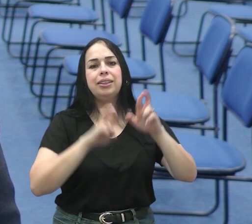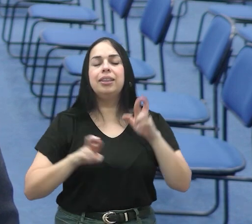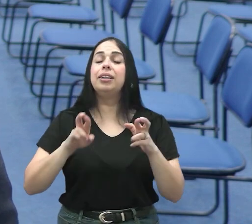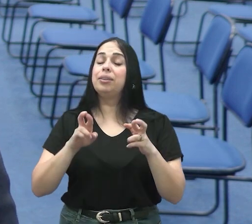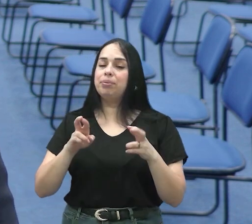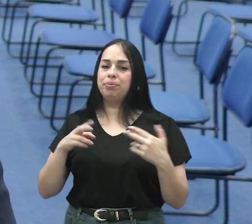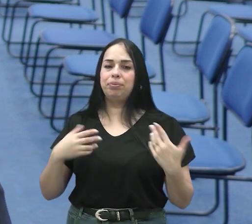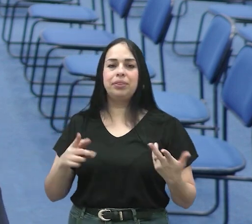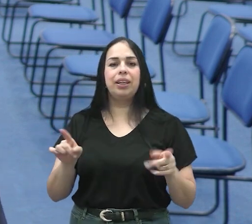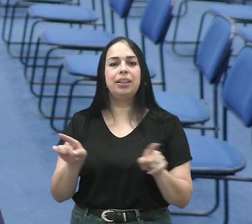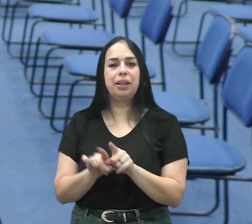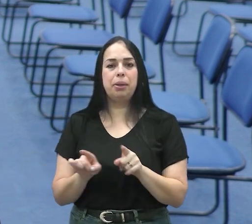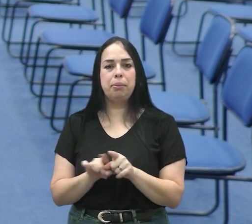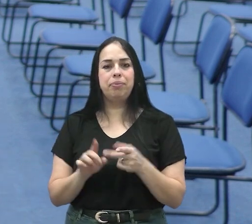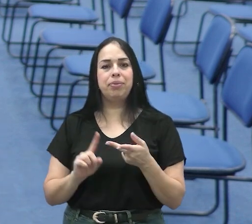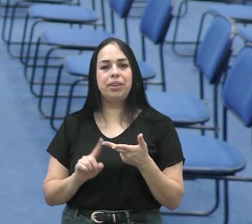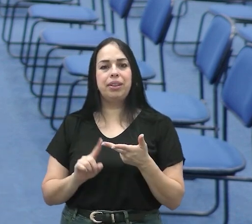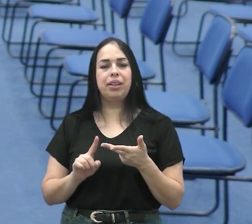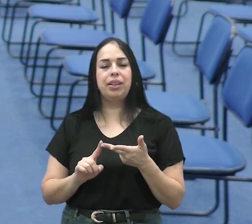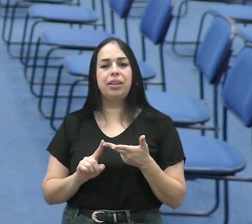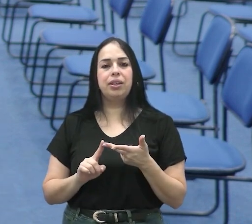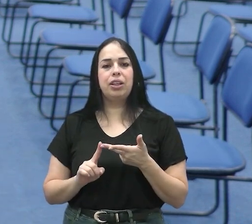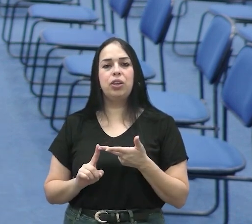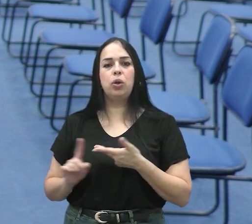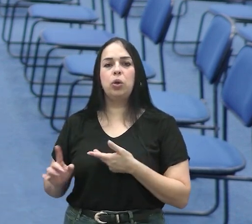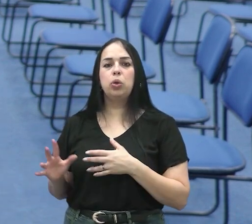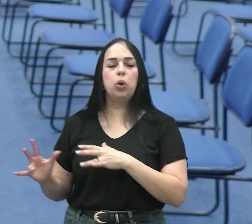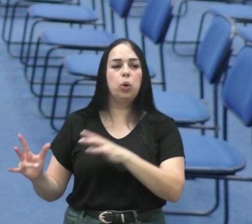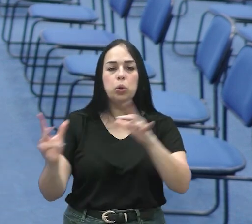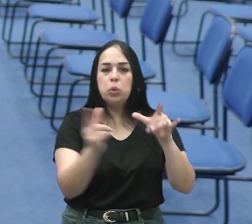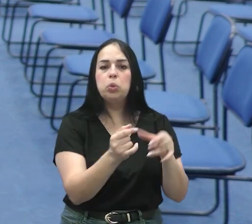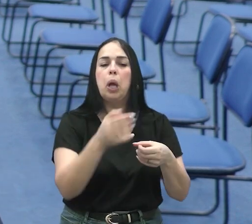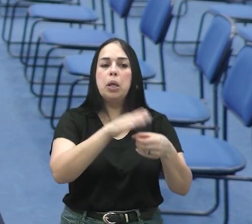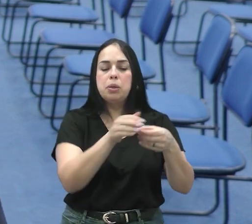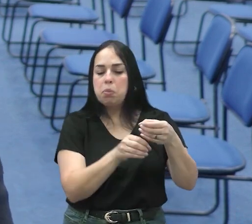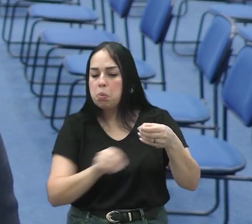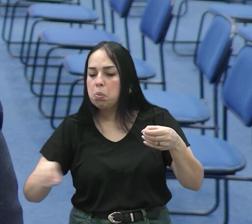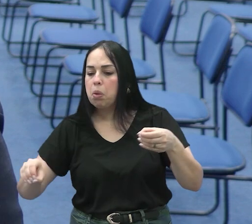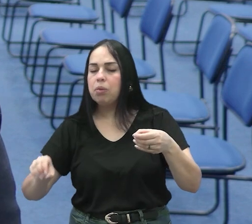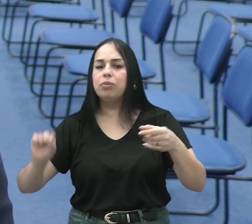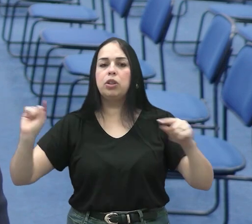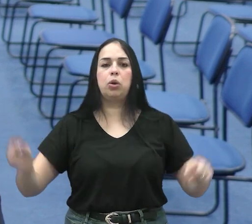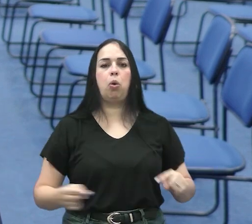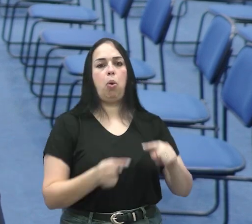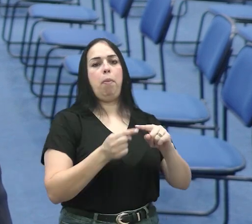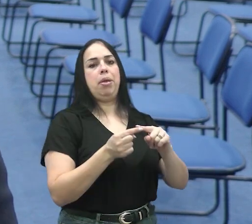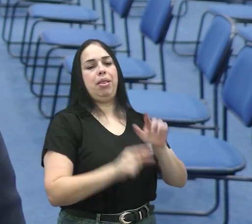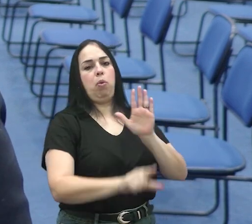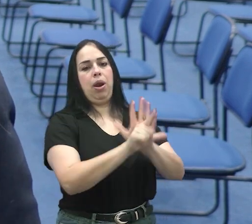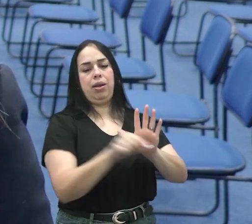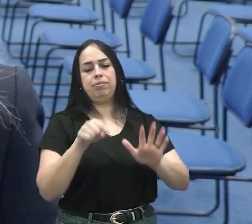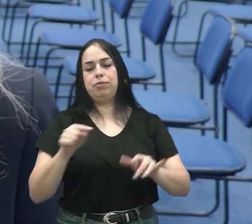saneamento básico e também a universalização do sistema de saneamento básico previsto no novo marco legal